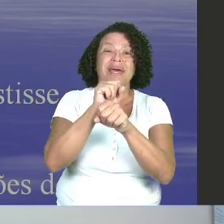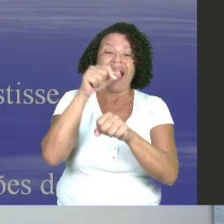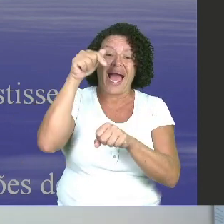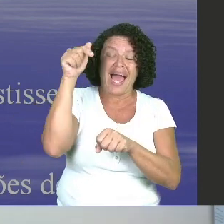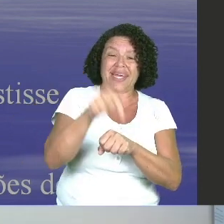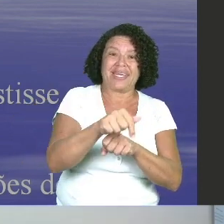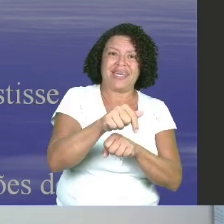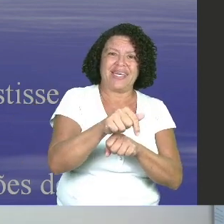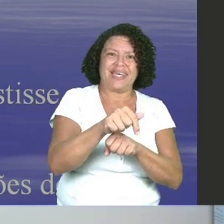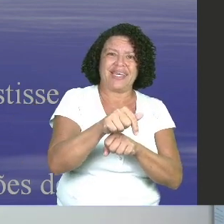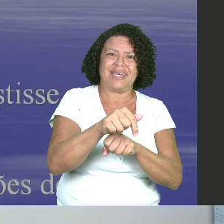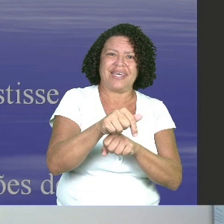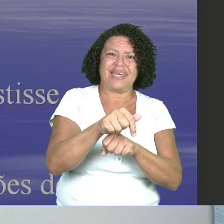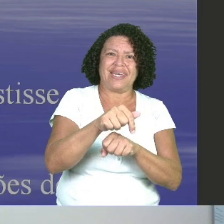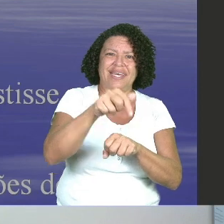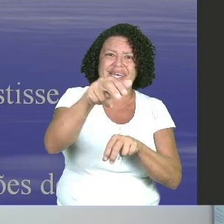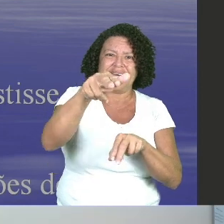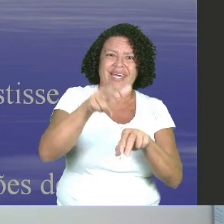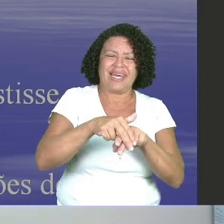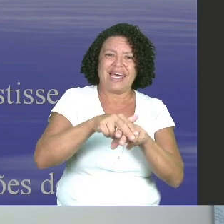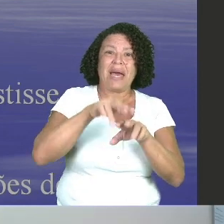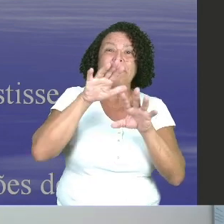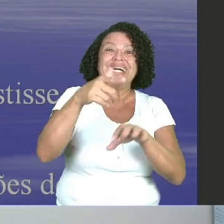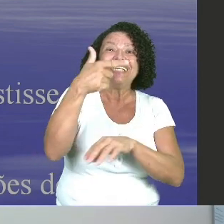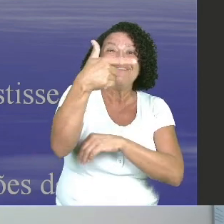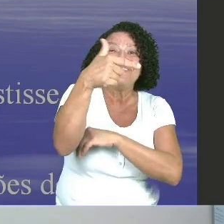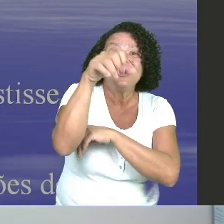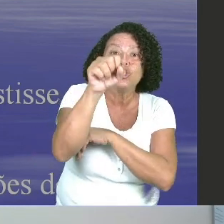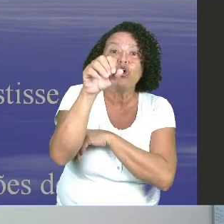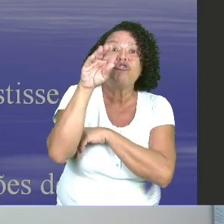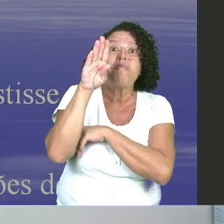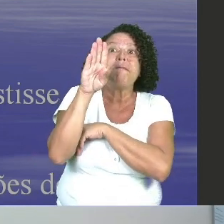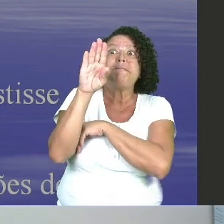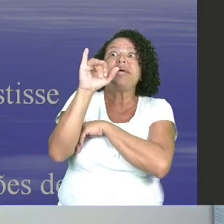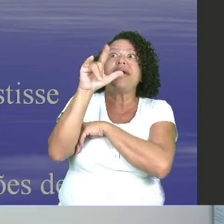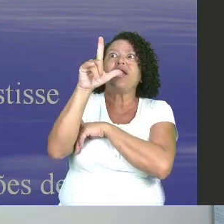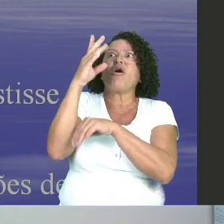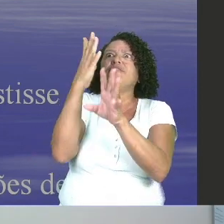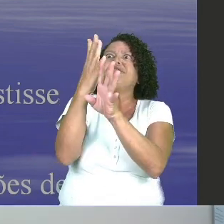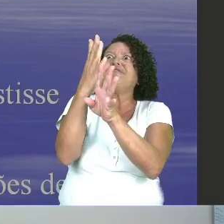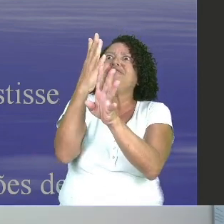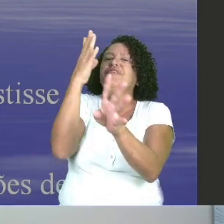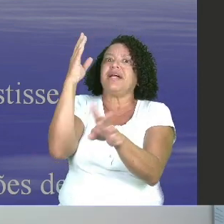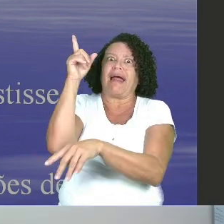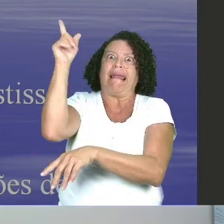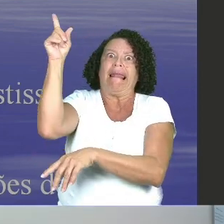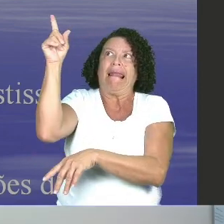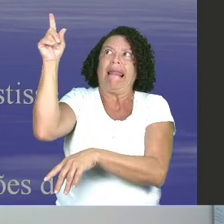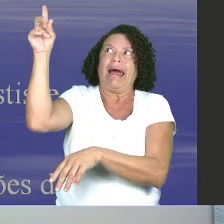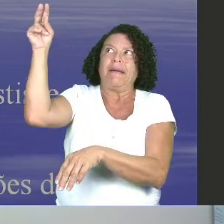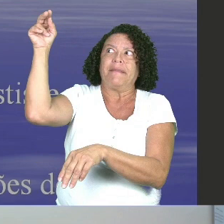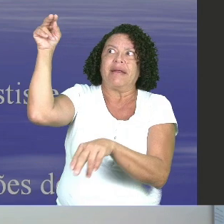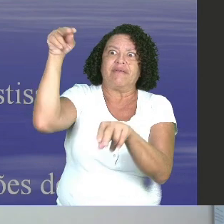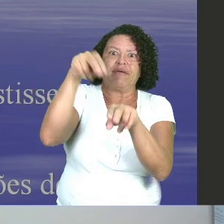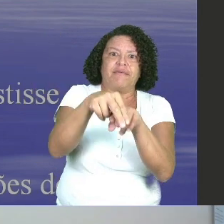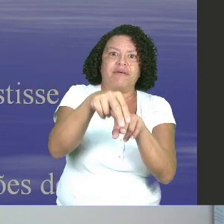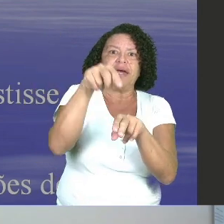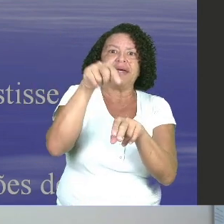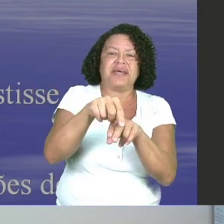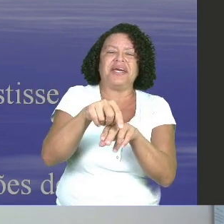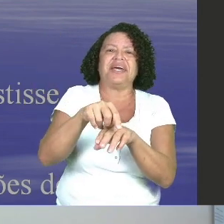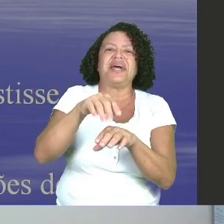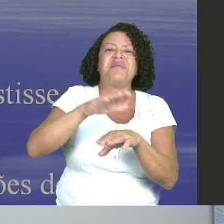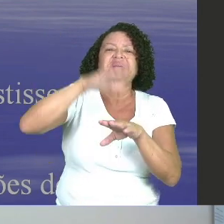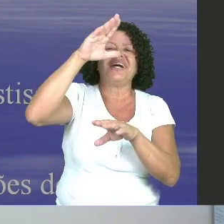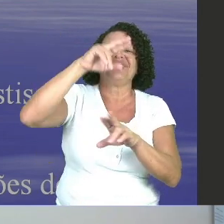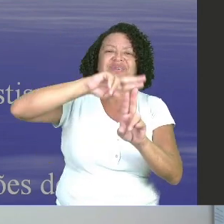encarnados e mais de 28 bilhões numa grande fila, maior do que a fila do SUS, maior